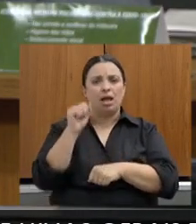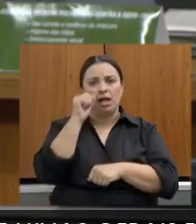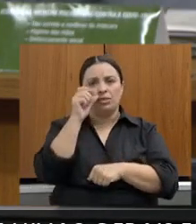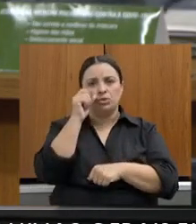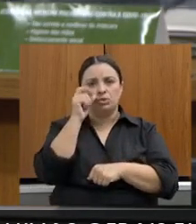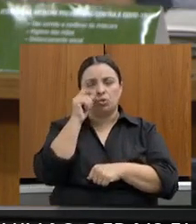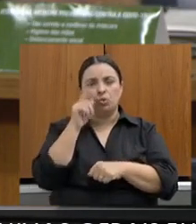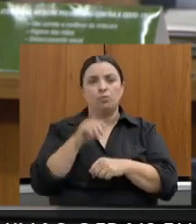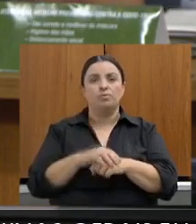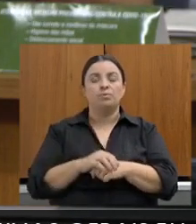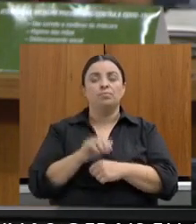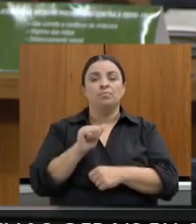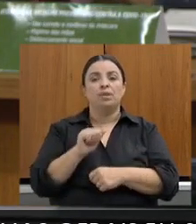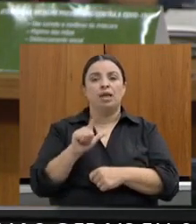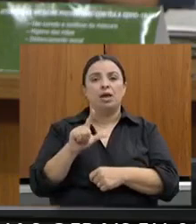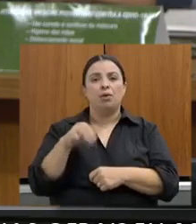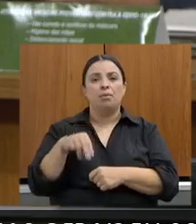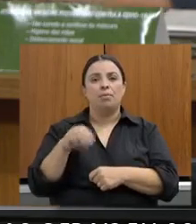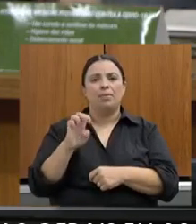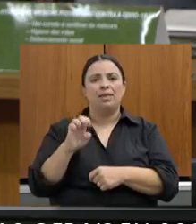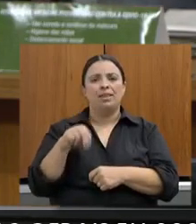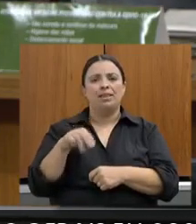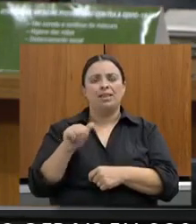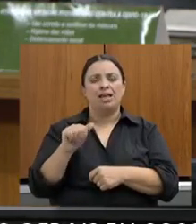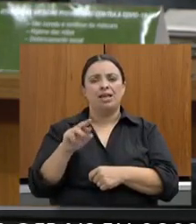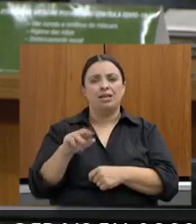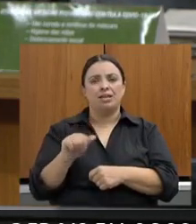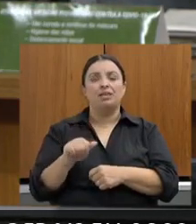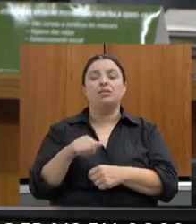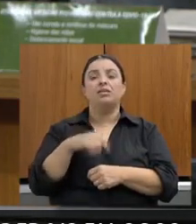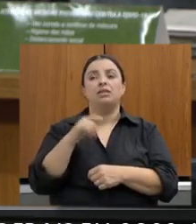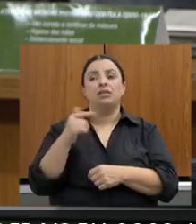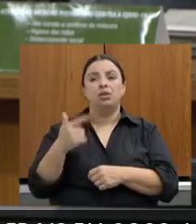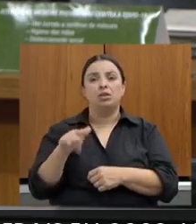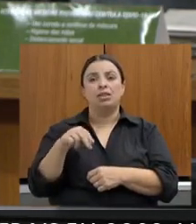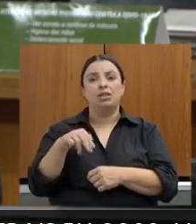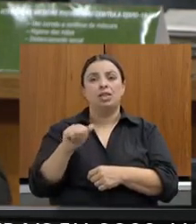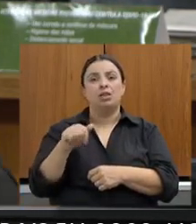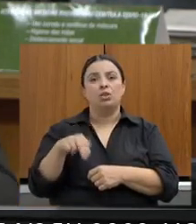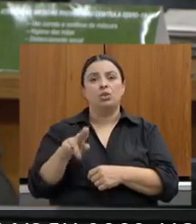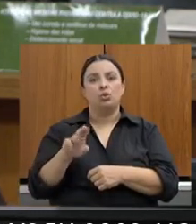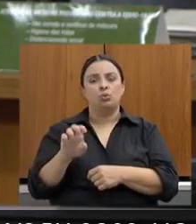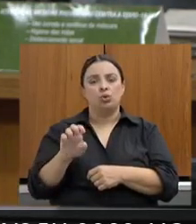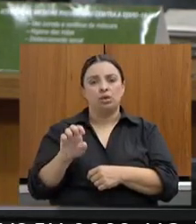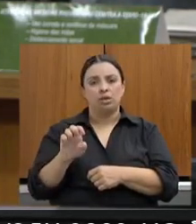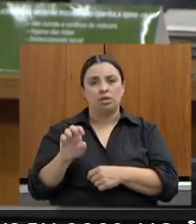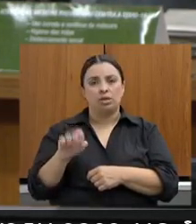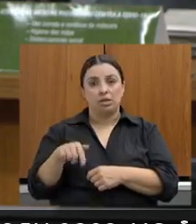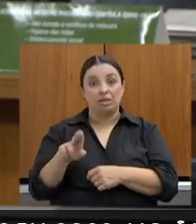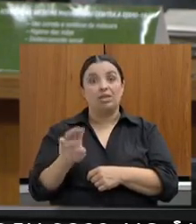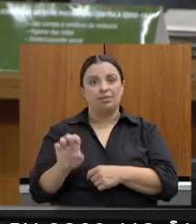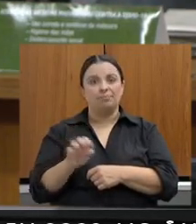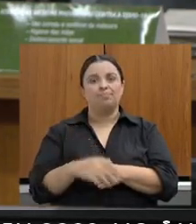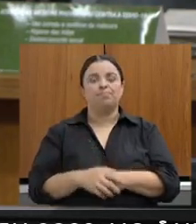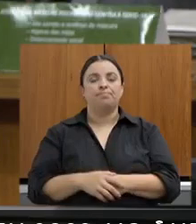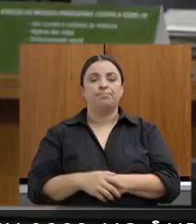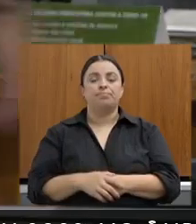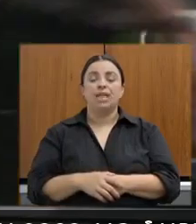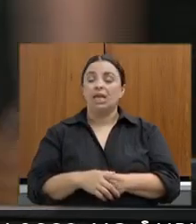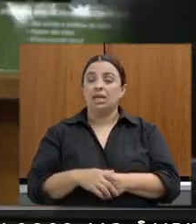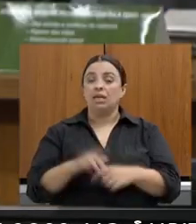pode passar e temos alguns desafios esses desafios